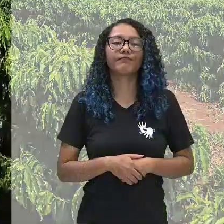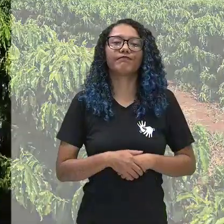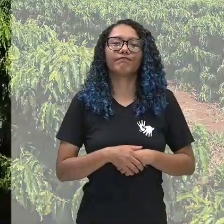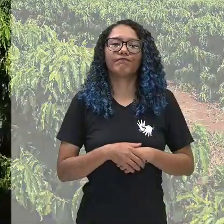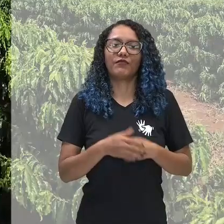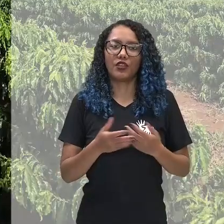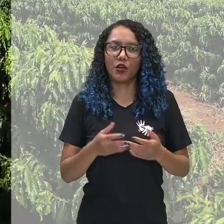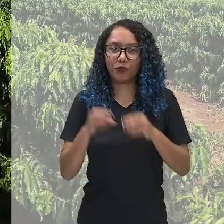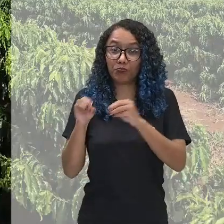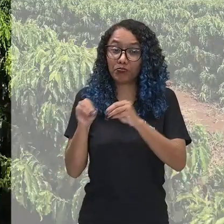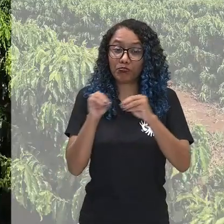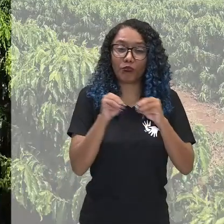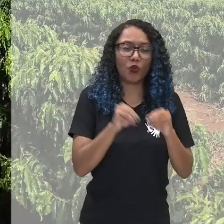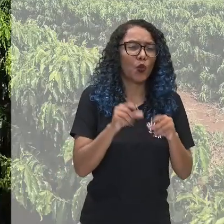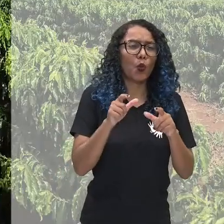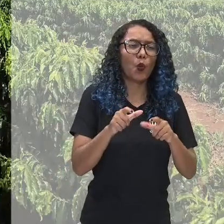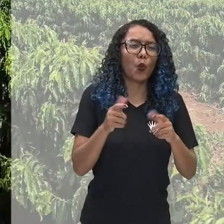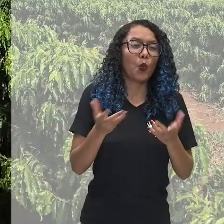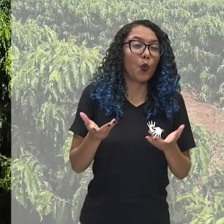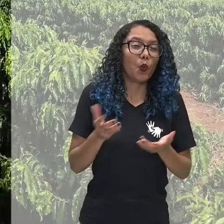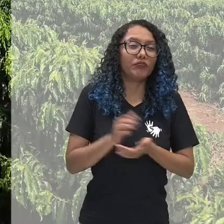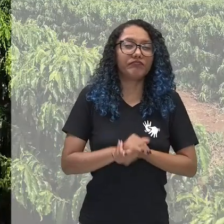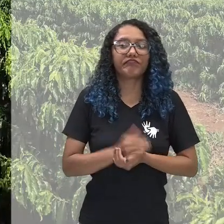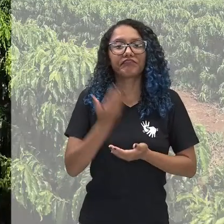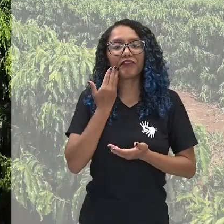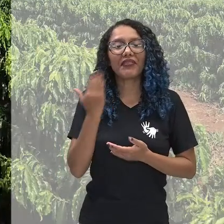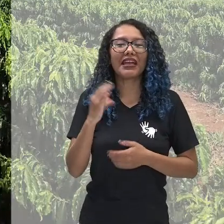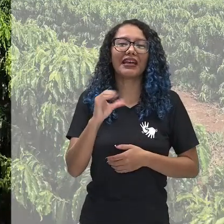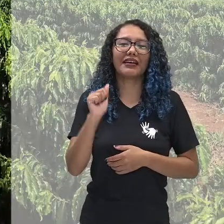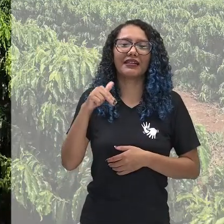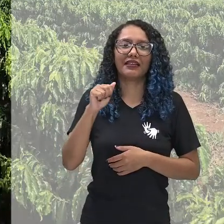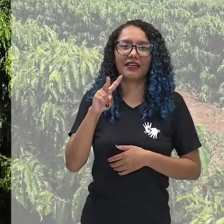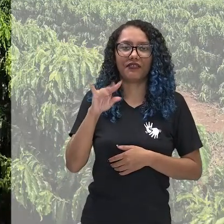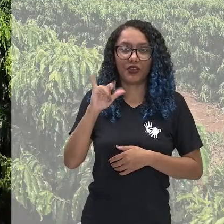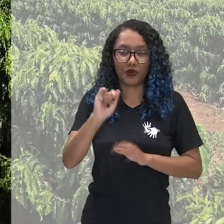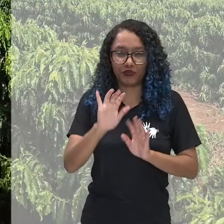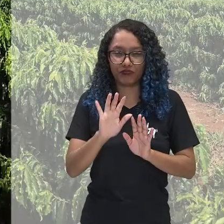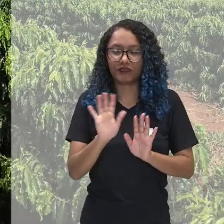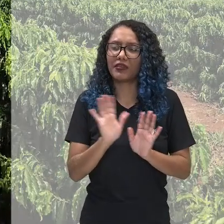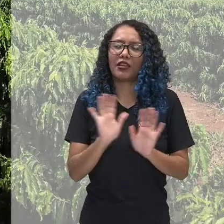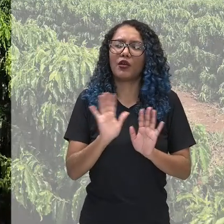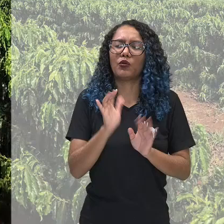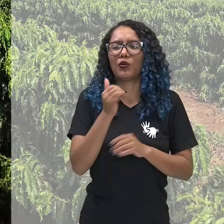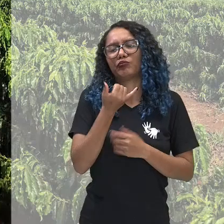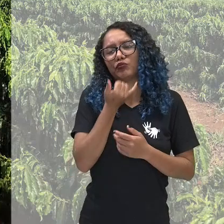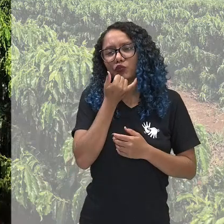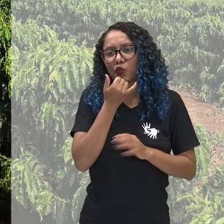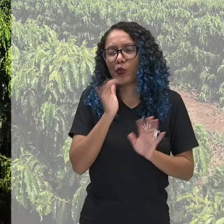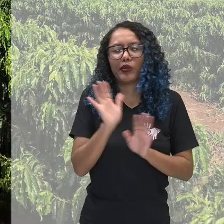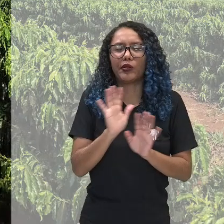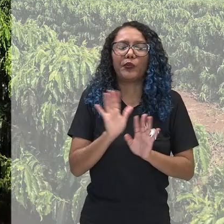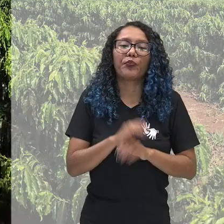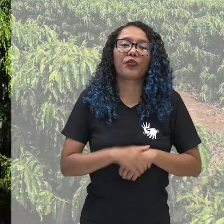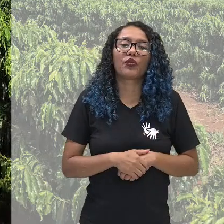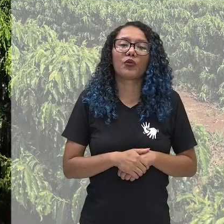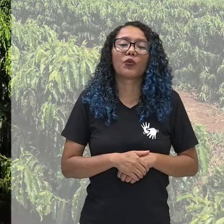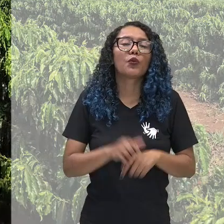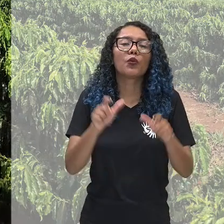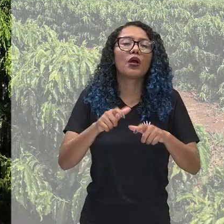Transportado fui, então, aqui para um canavial, justamente para a gente... Melhor, canavial que nada, né, professor? Para